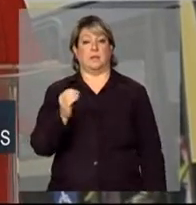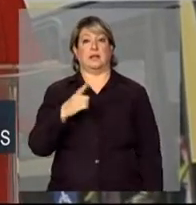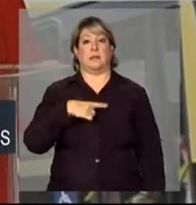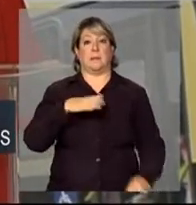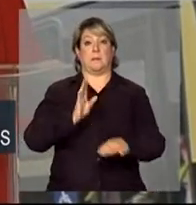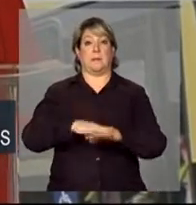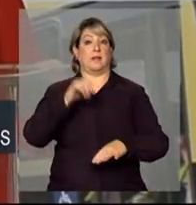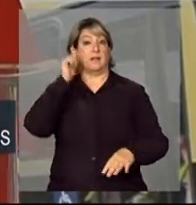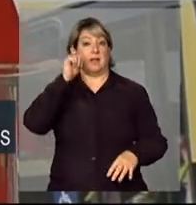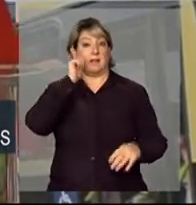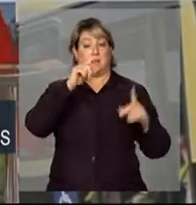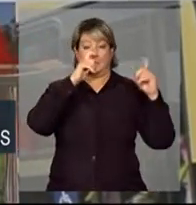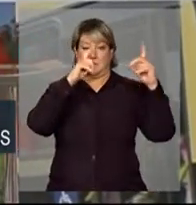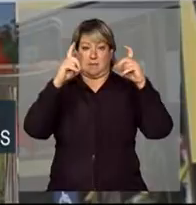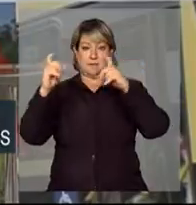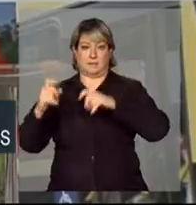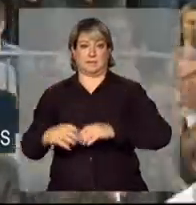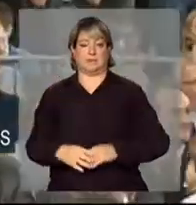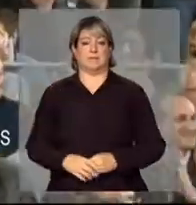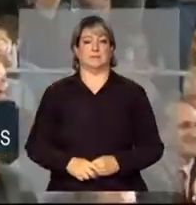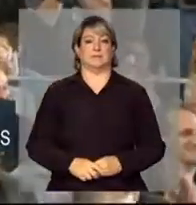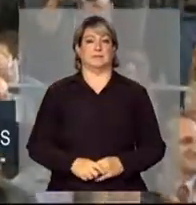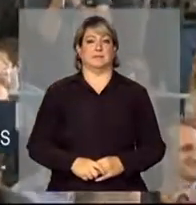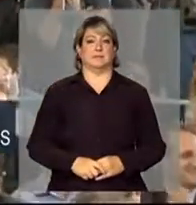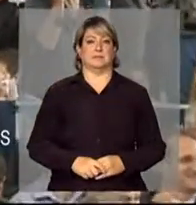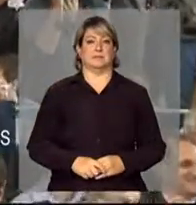mais fotógrafas.